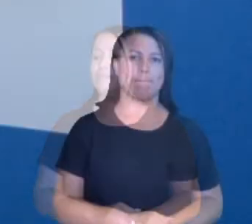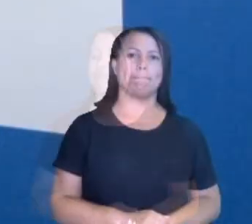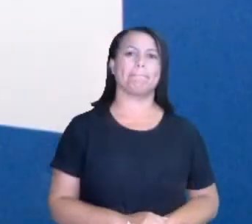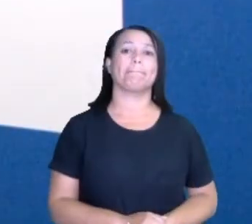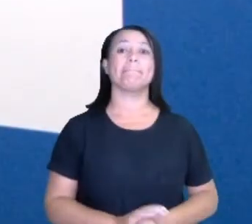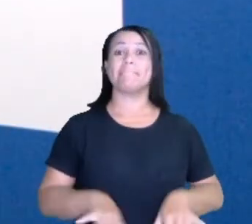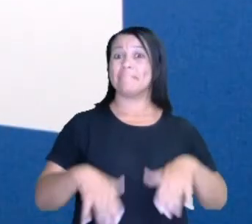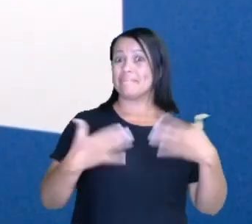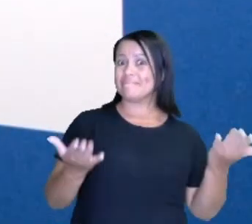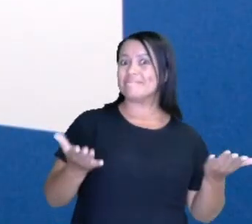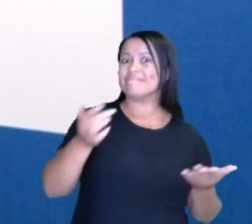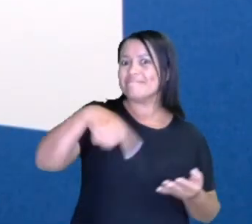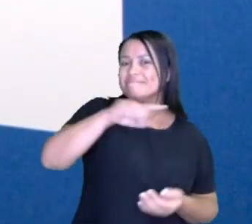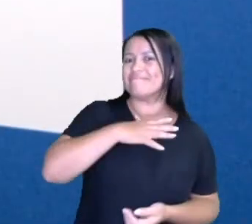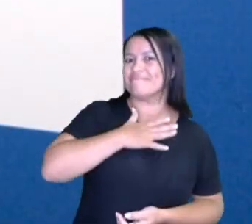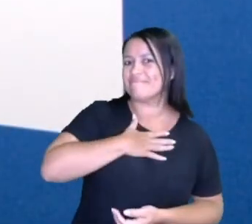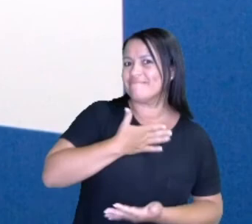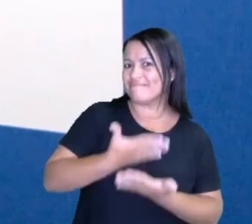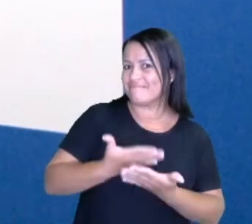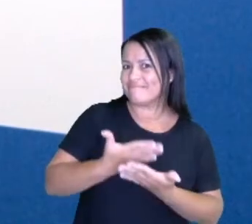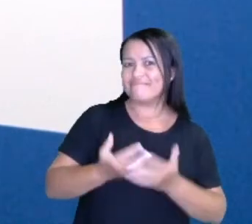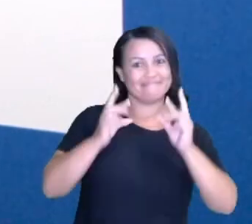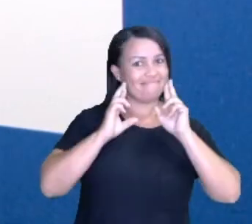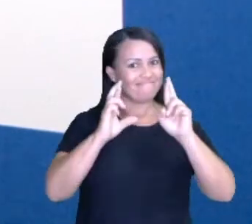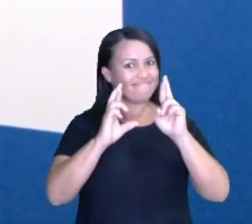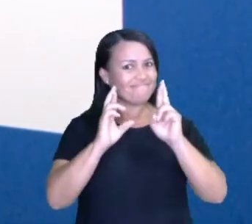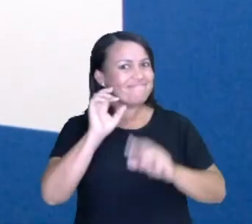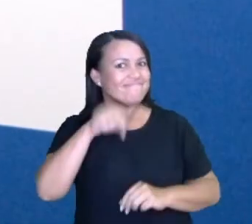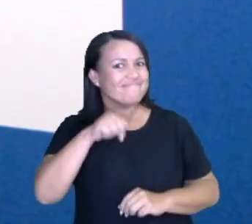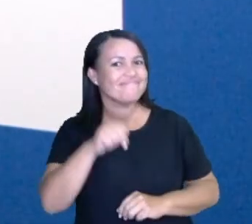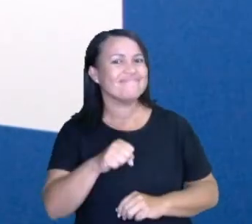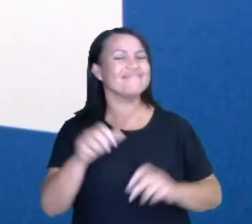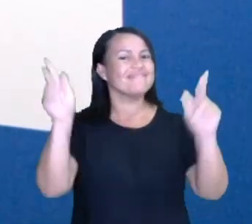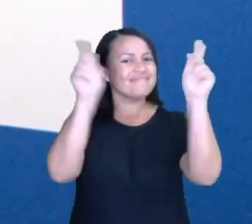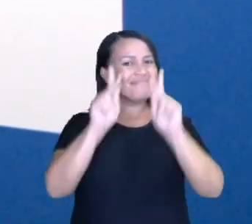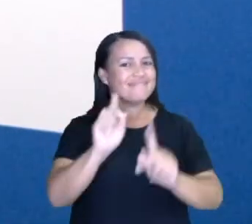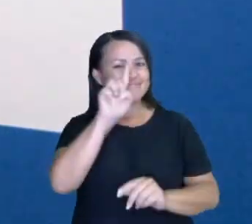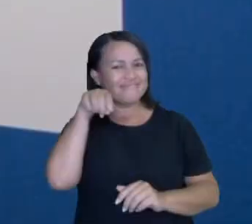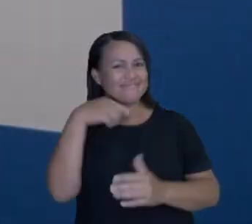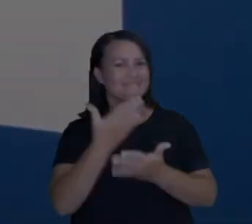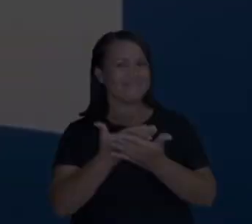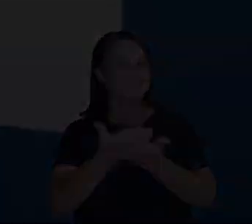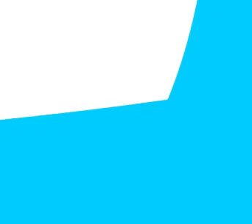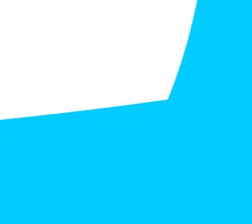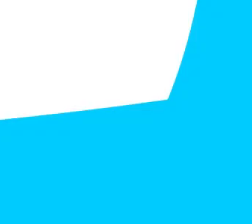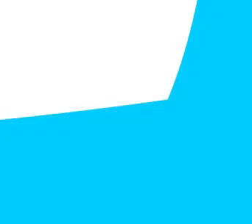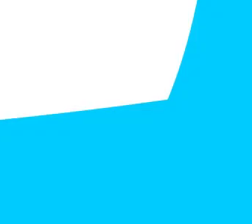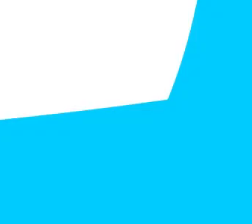E aí, gostaram da aula? Eu espero que sim, fiquem na paz e até logo!